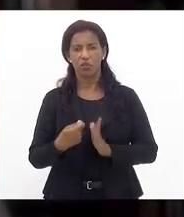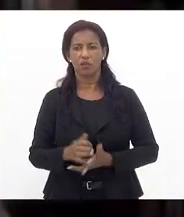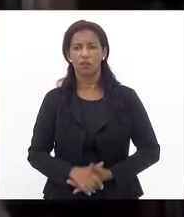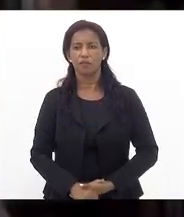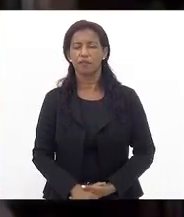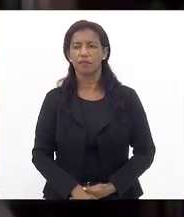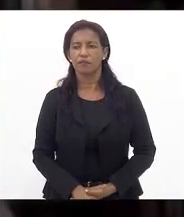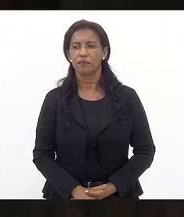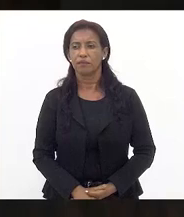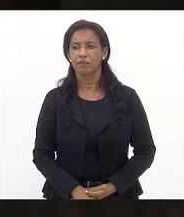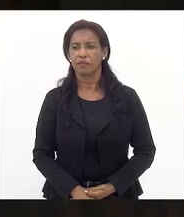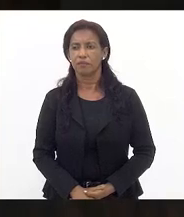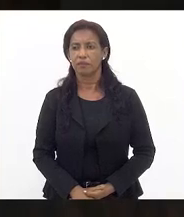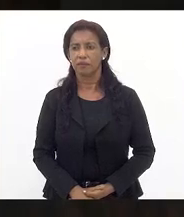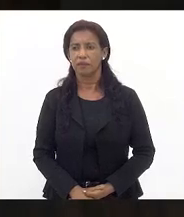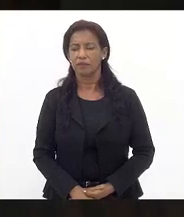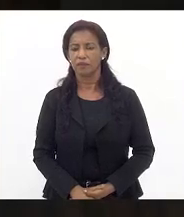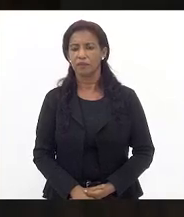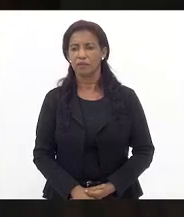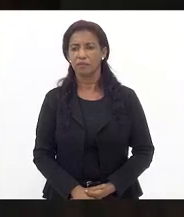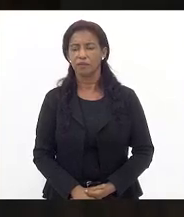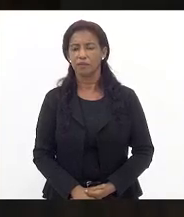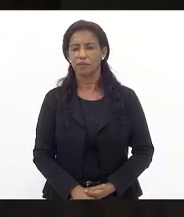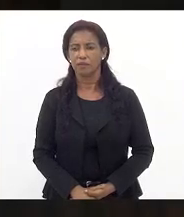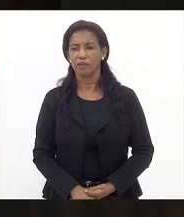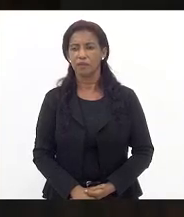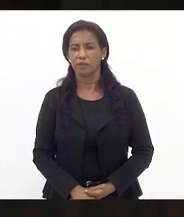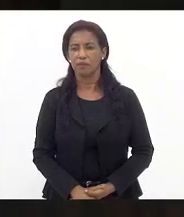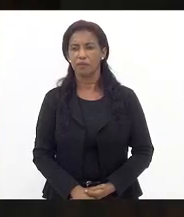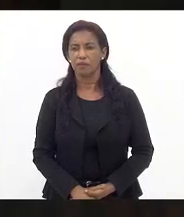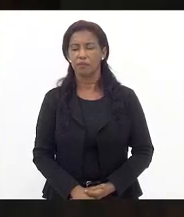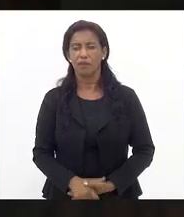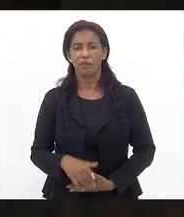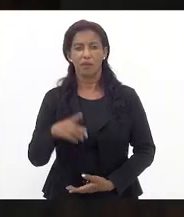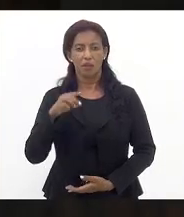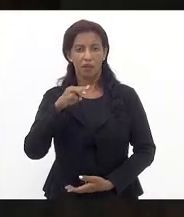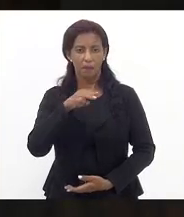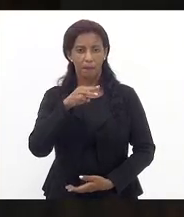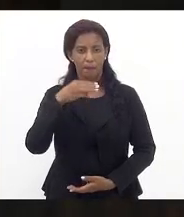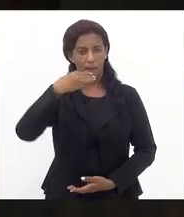falar. Então, o próximo agora é o deputado